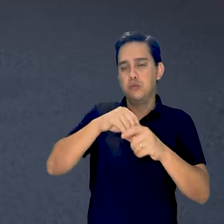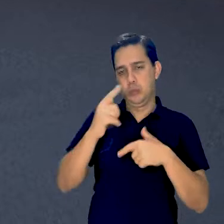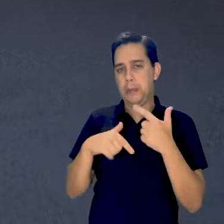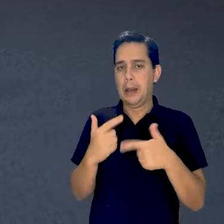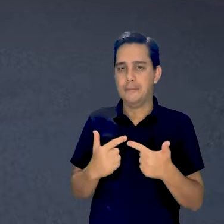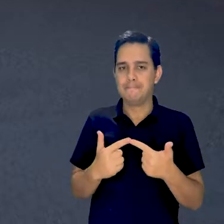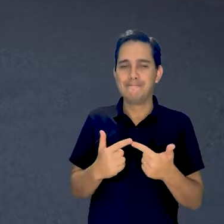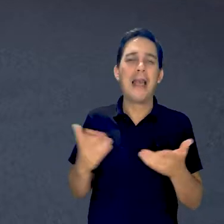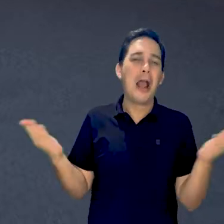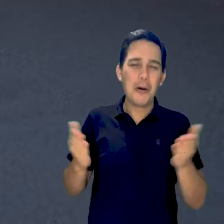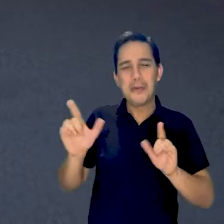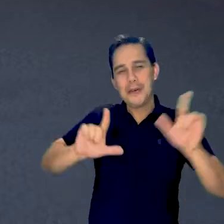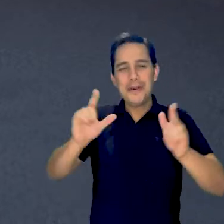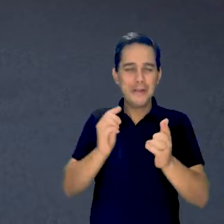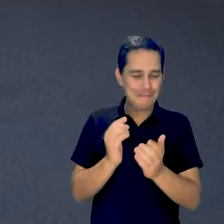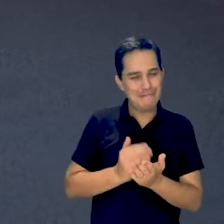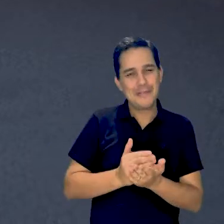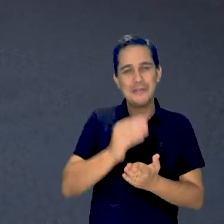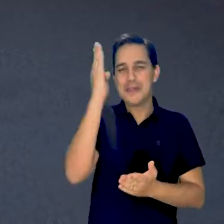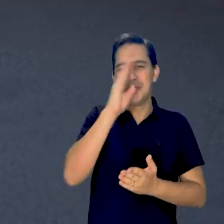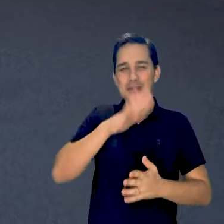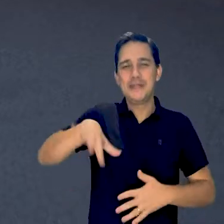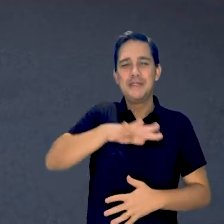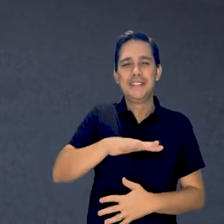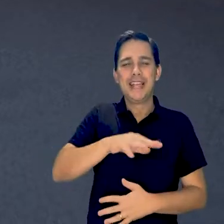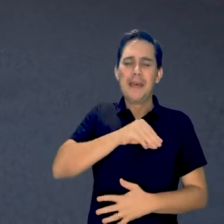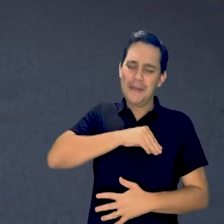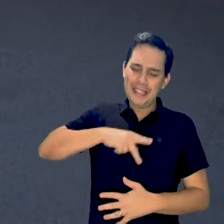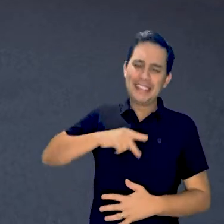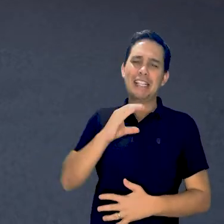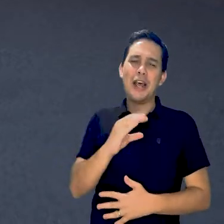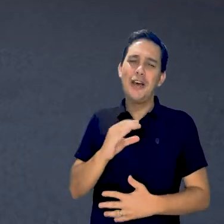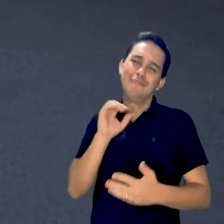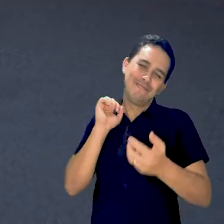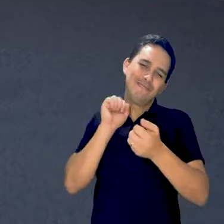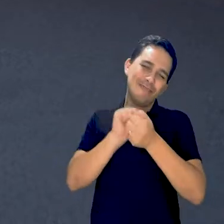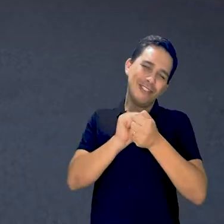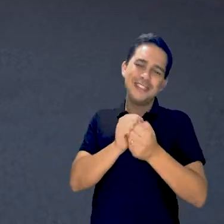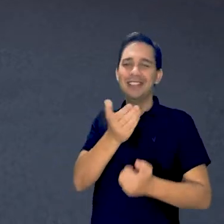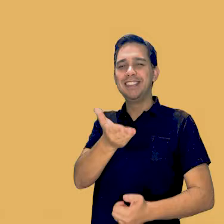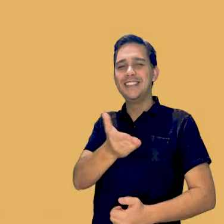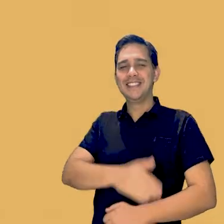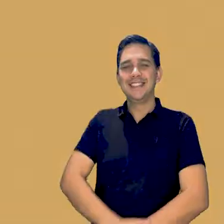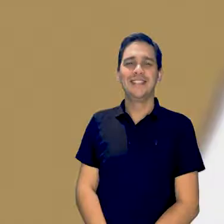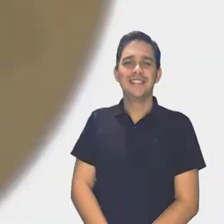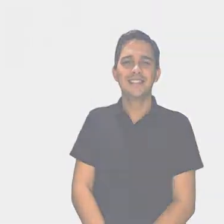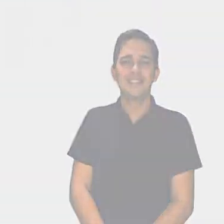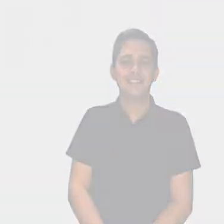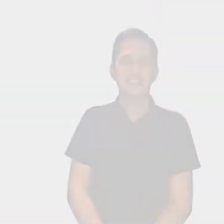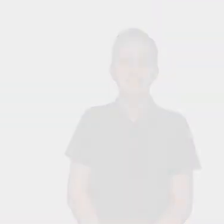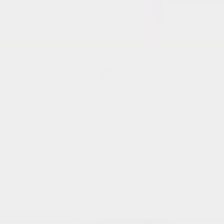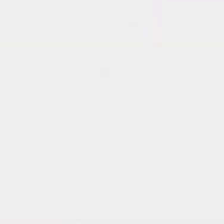para todo o Brasil, MP Cidadão. É o Ministério Público mais perto de você.